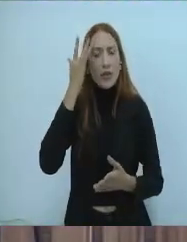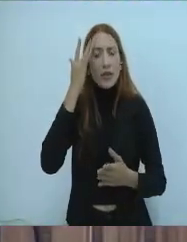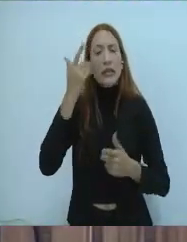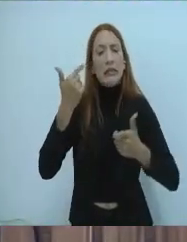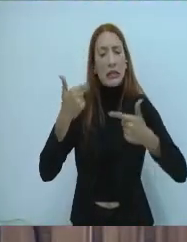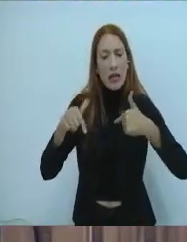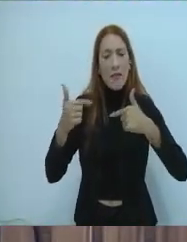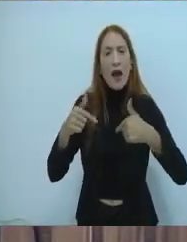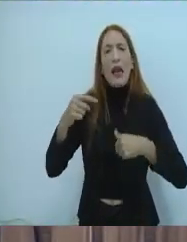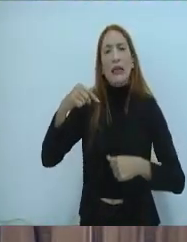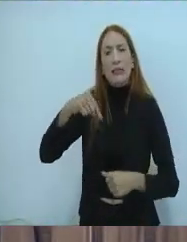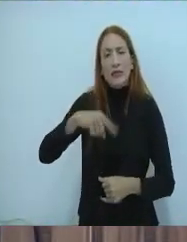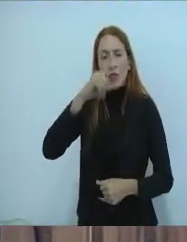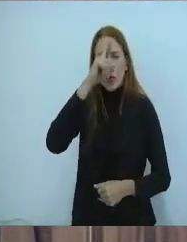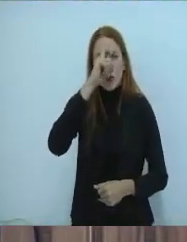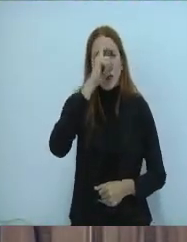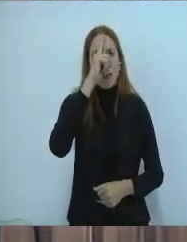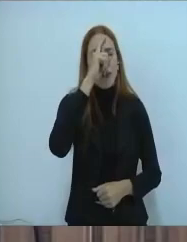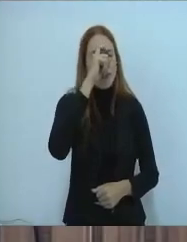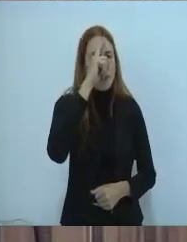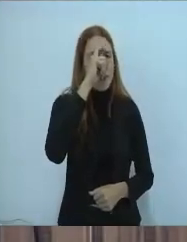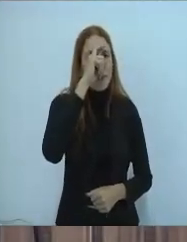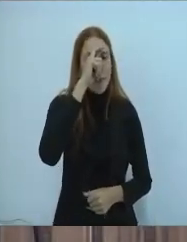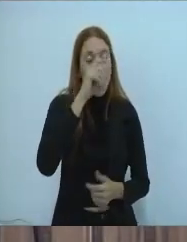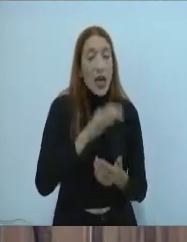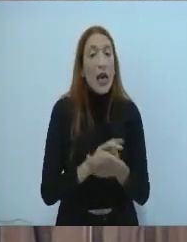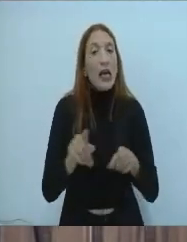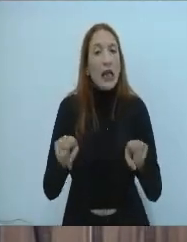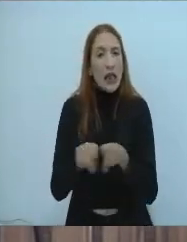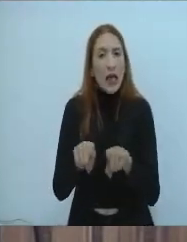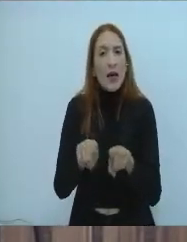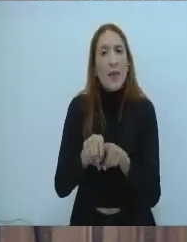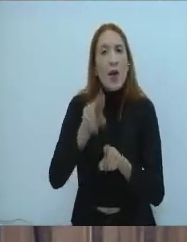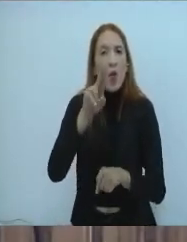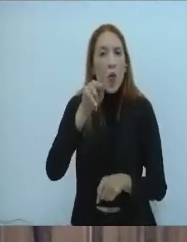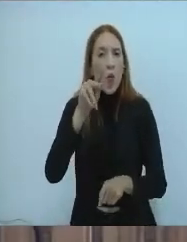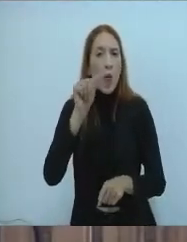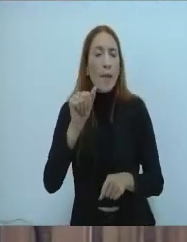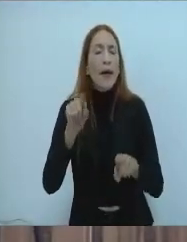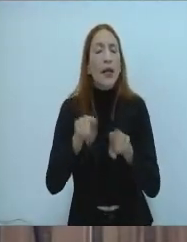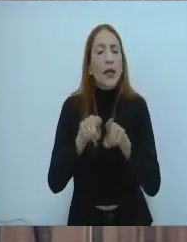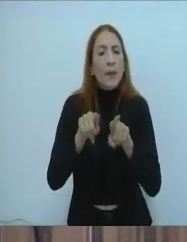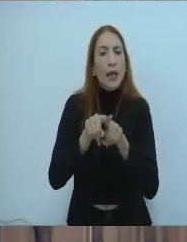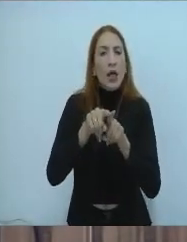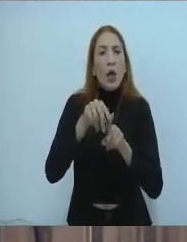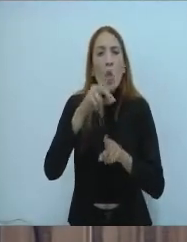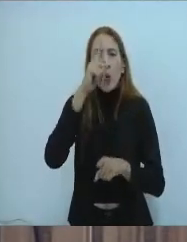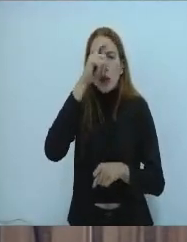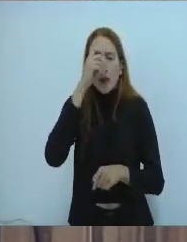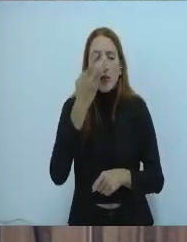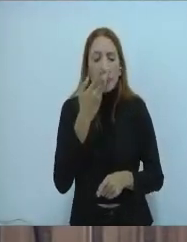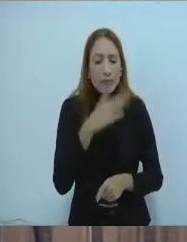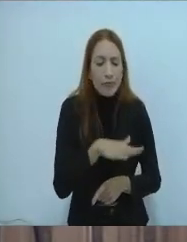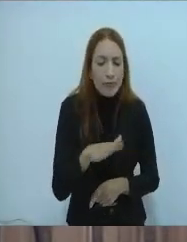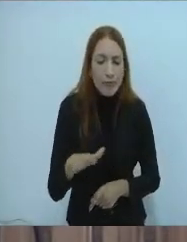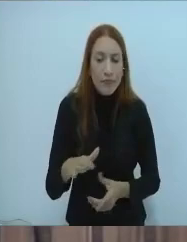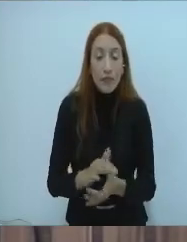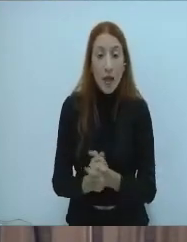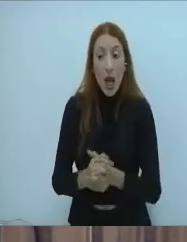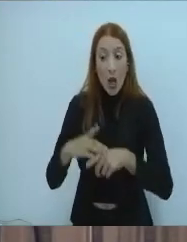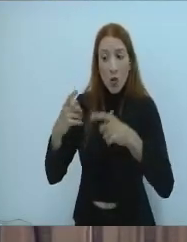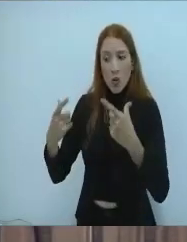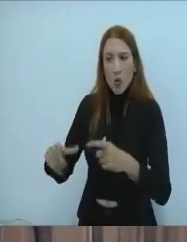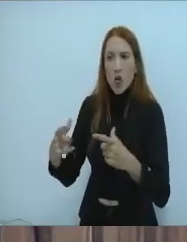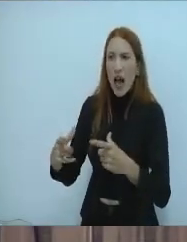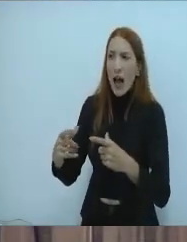Municipal de Teixeira de Freitas e da unidade pronto atendimento e da hume de Teixeira de Freitas aquele local ali é muito mais